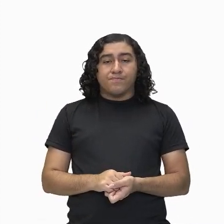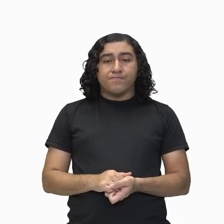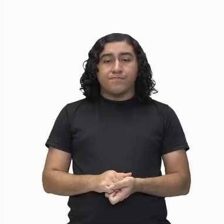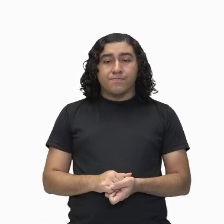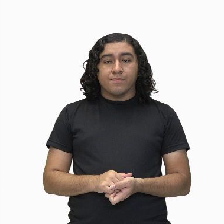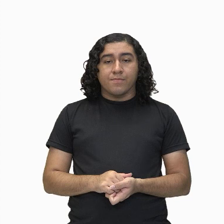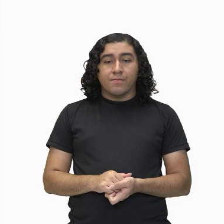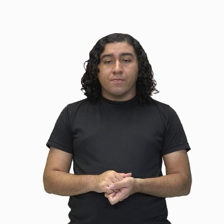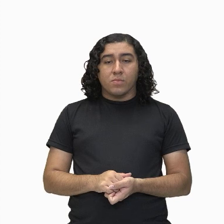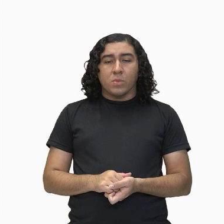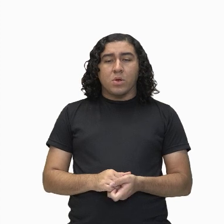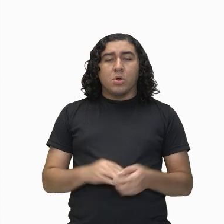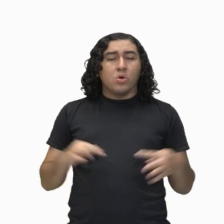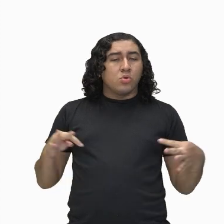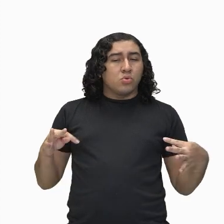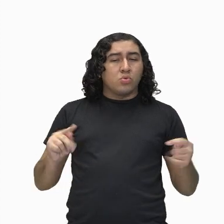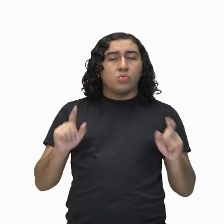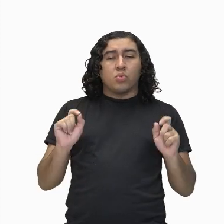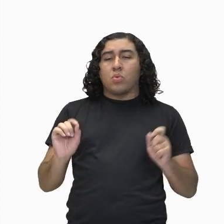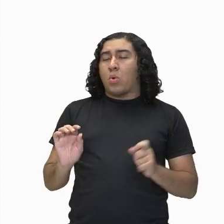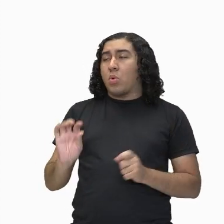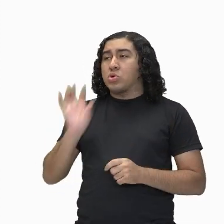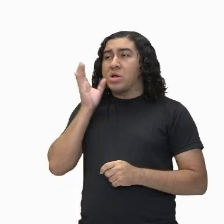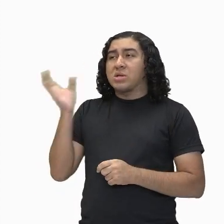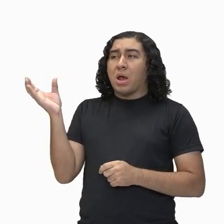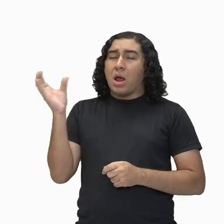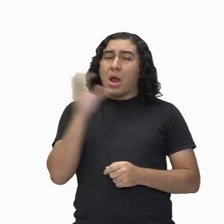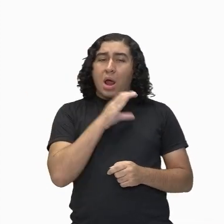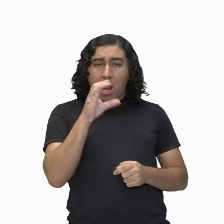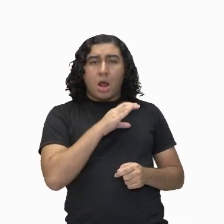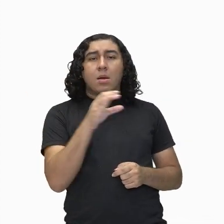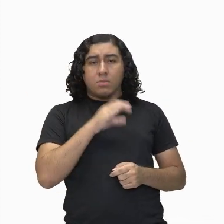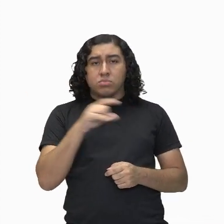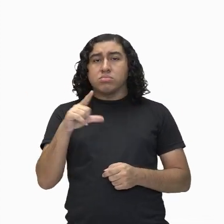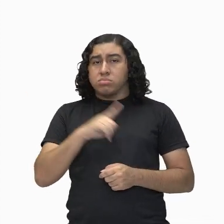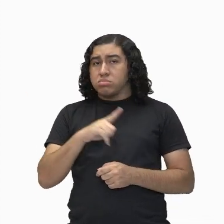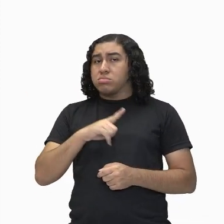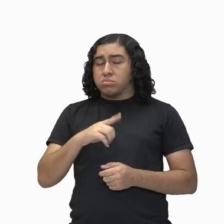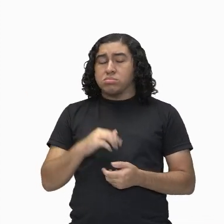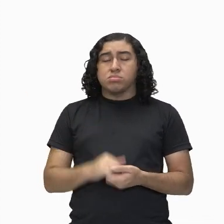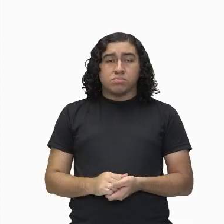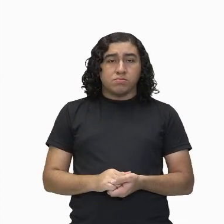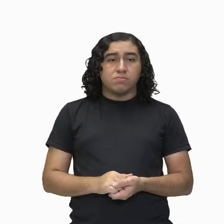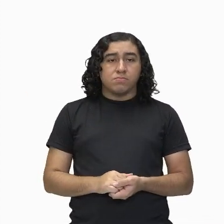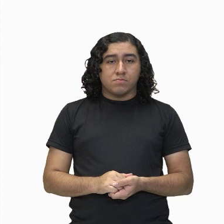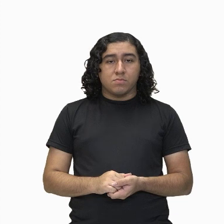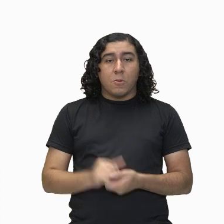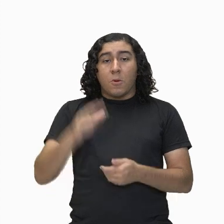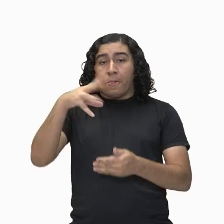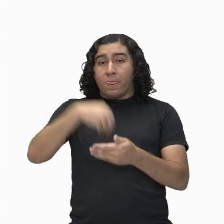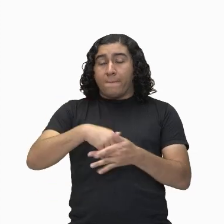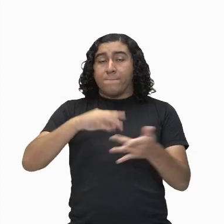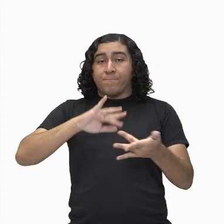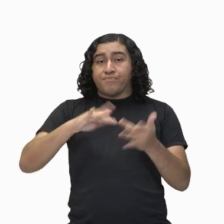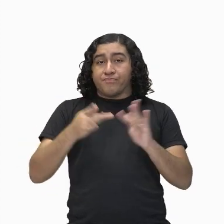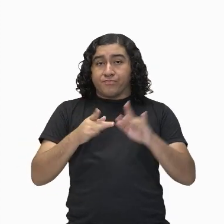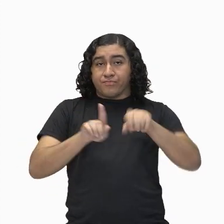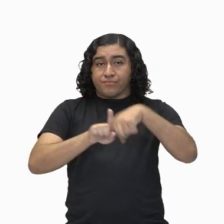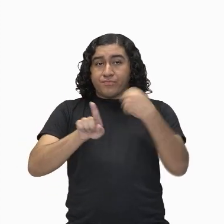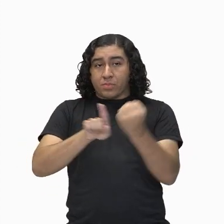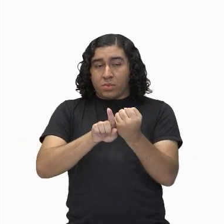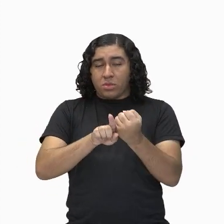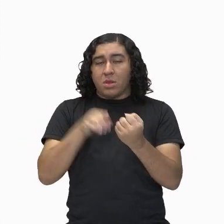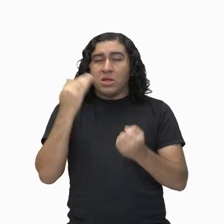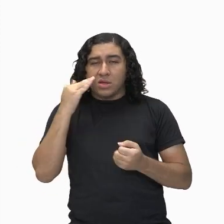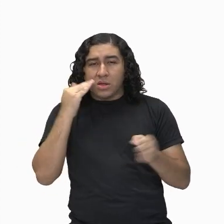volatilidade, né? Tudo muito volátil, tudo acontece de uma maneira muito rápida dentro da sociedade. Estão